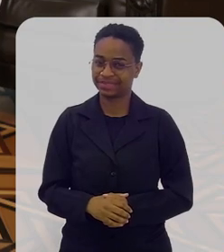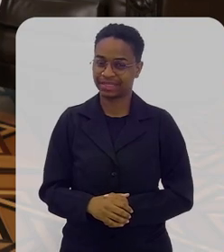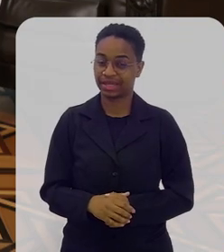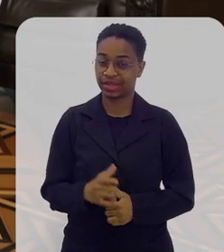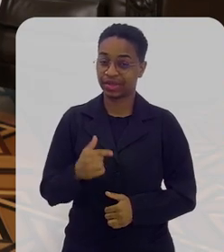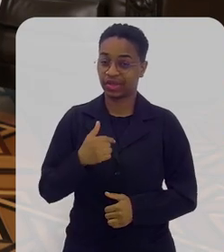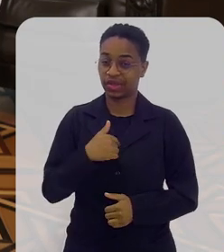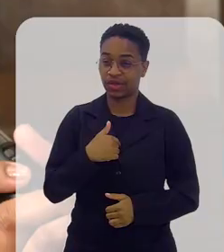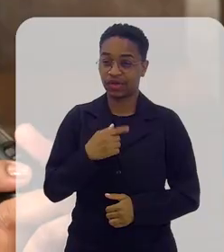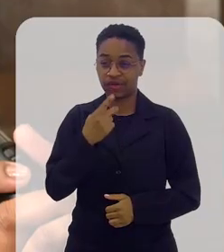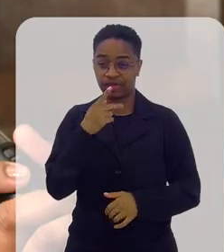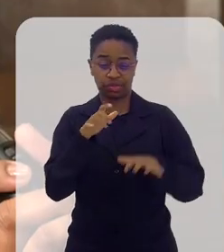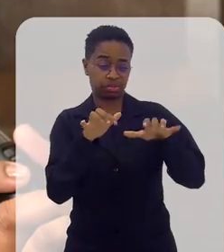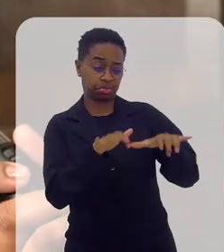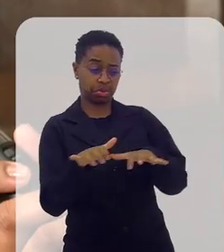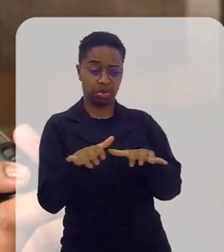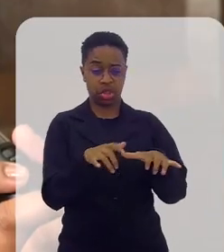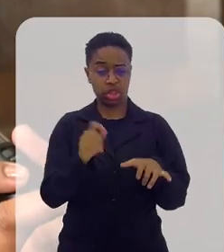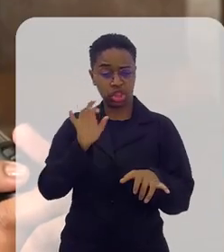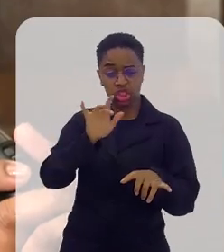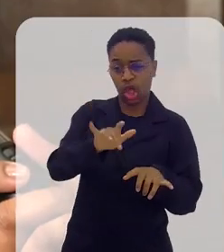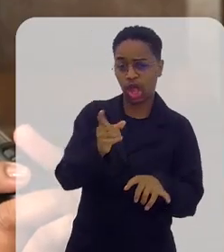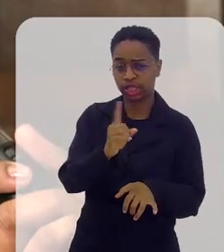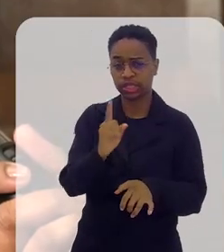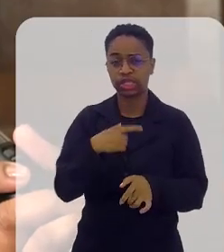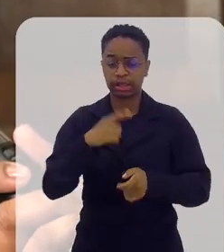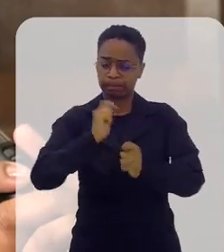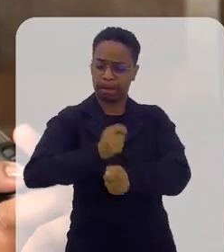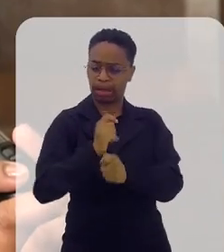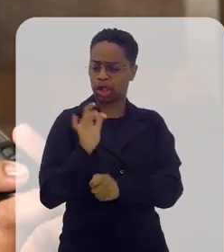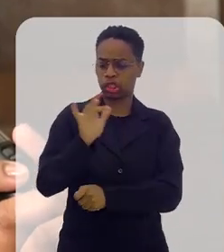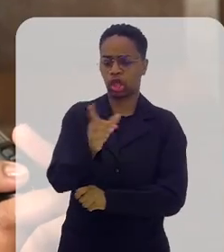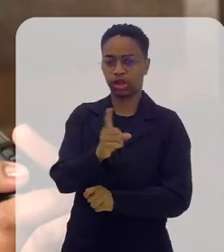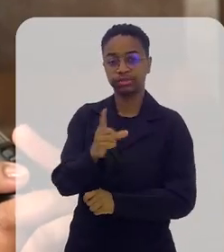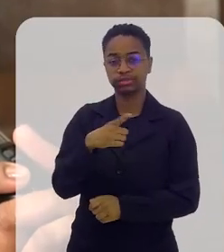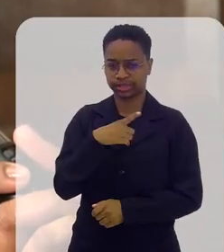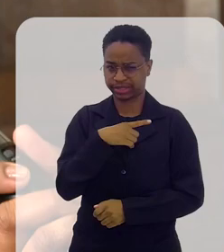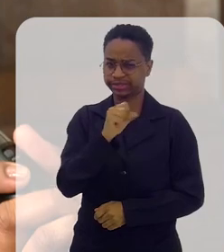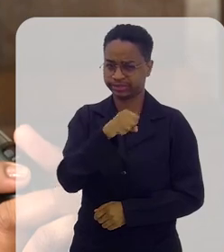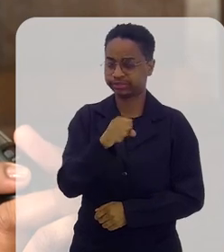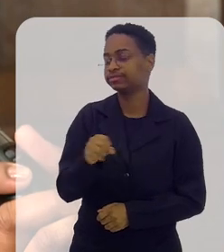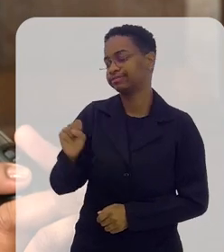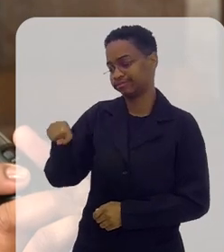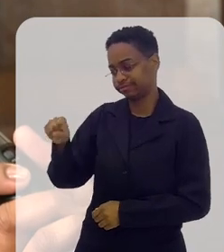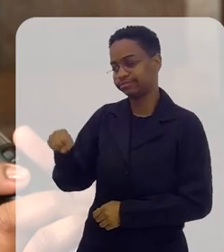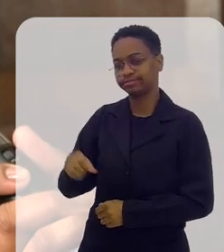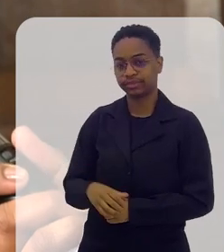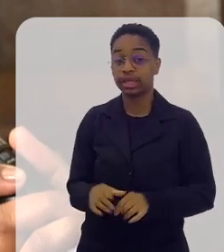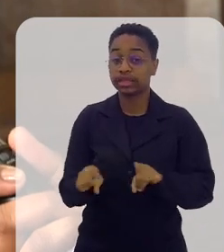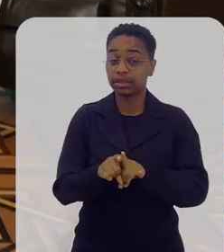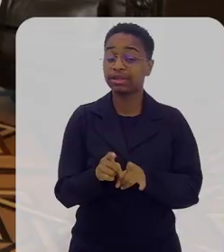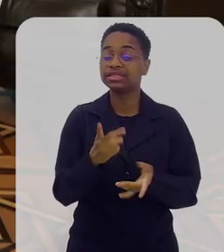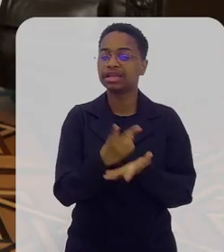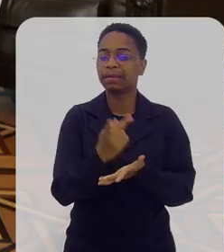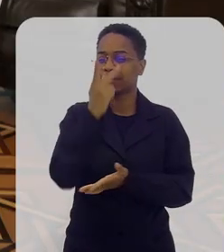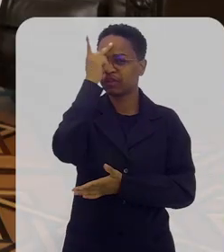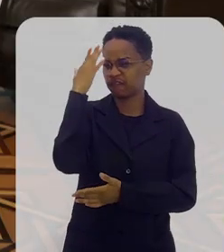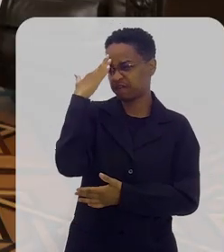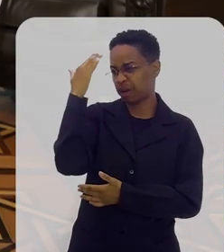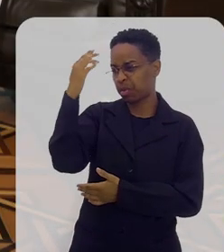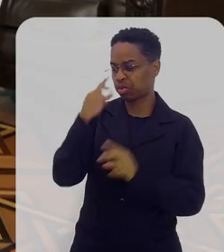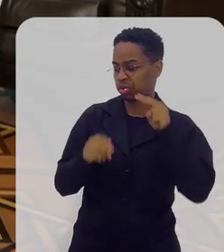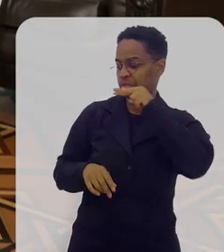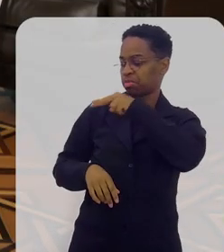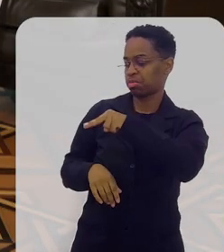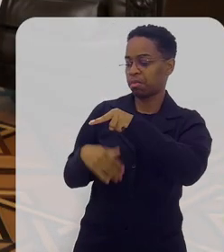não toca no meu teclado, não mexe na minha baqueta, né? Existe muito isso. Muito, existe, né? Muito. E sempre aquele que é mais famoso olha para o outro já com um